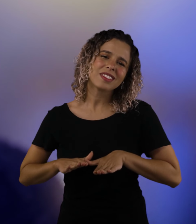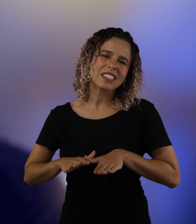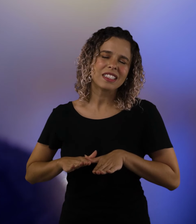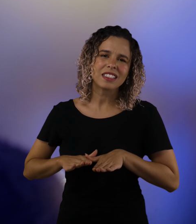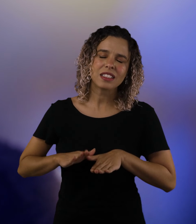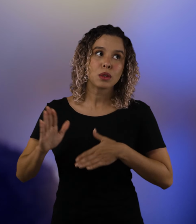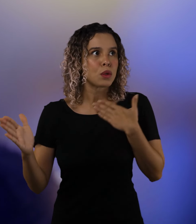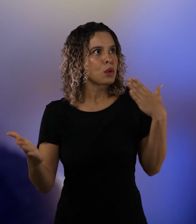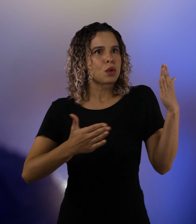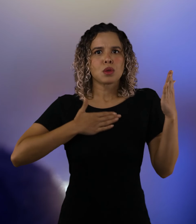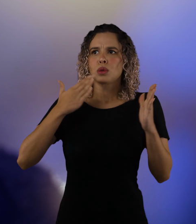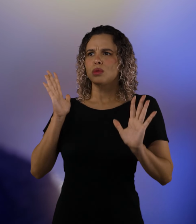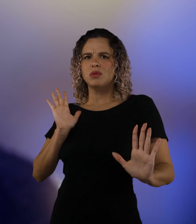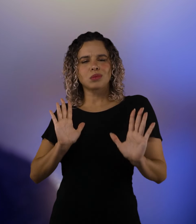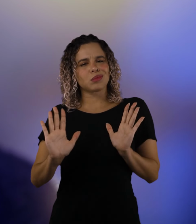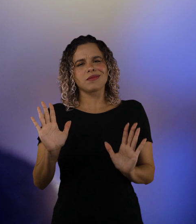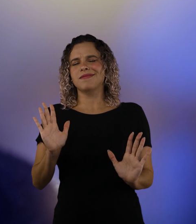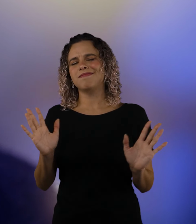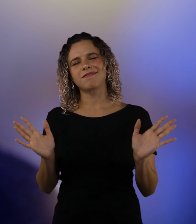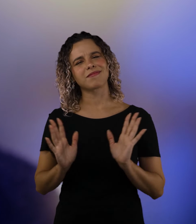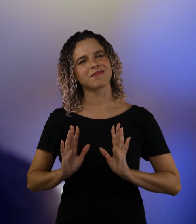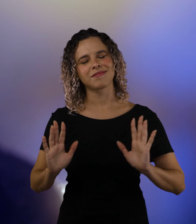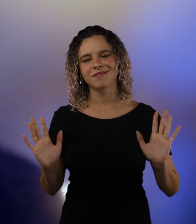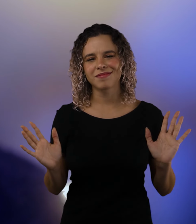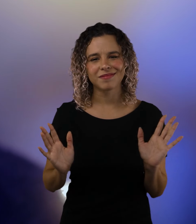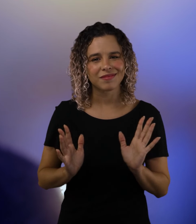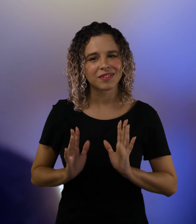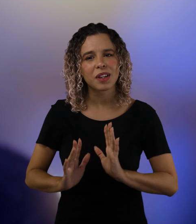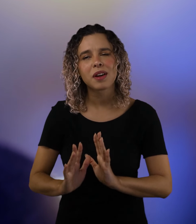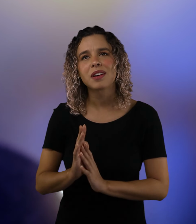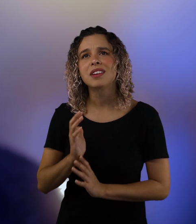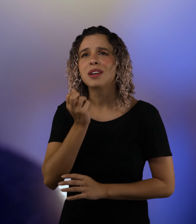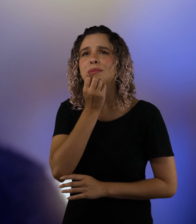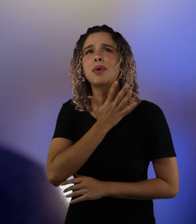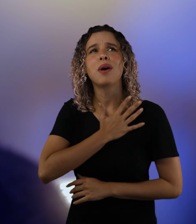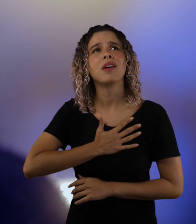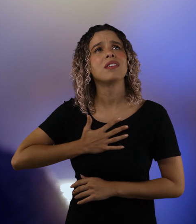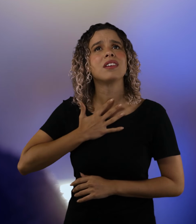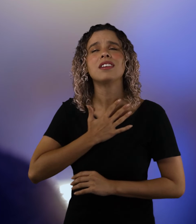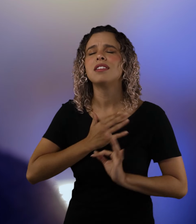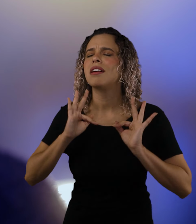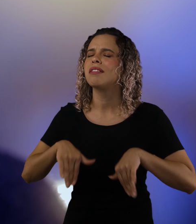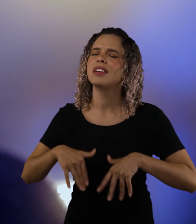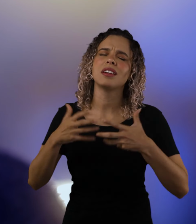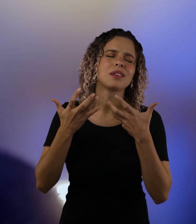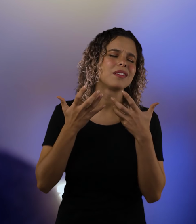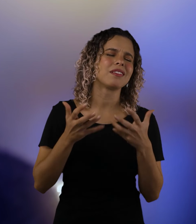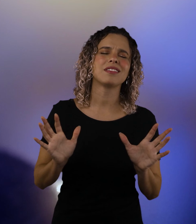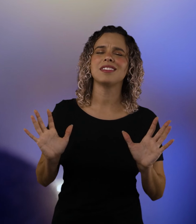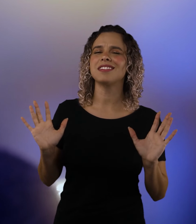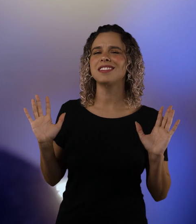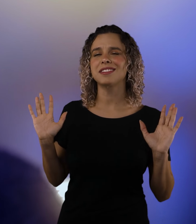No resistance, no alarms, please, this is just too good to be gone.